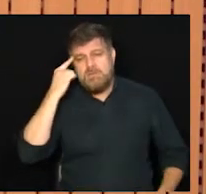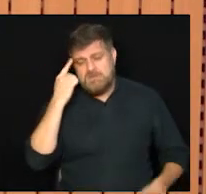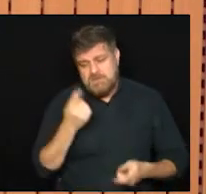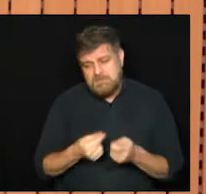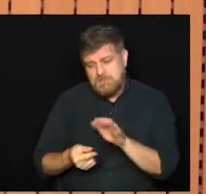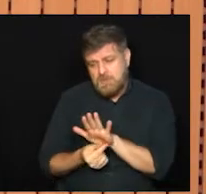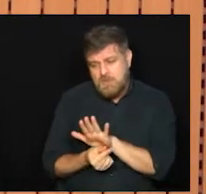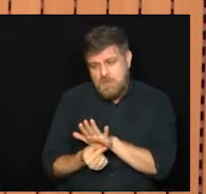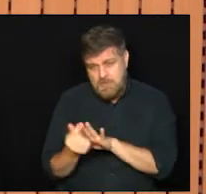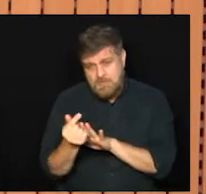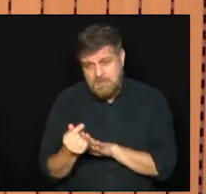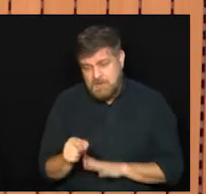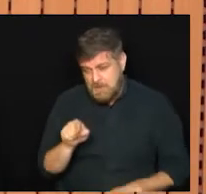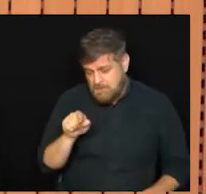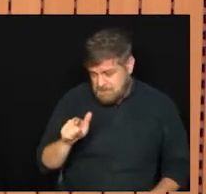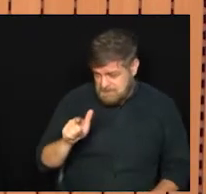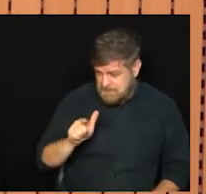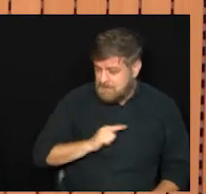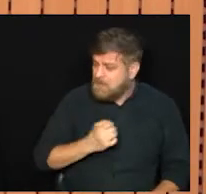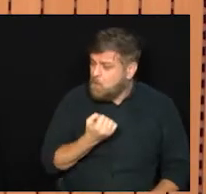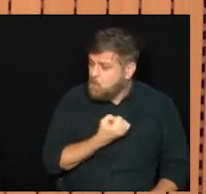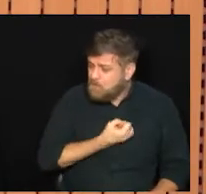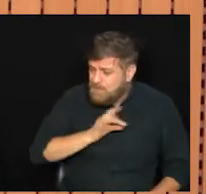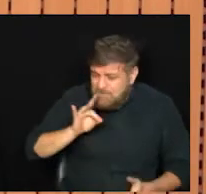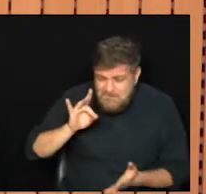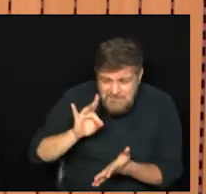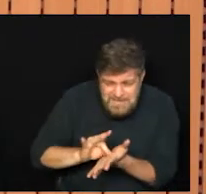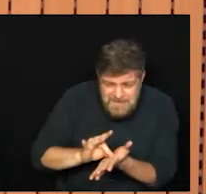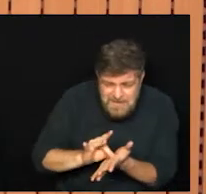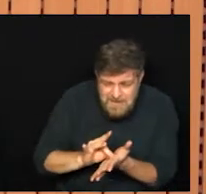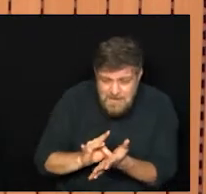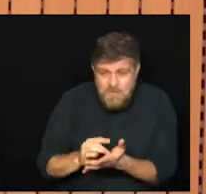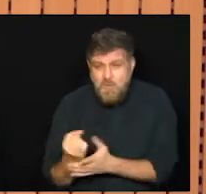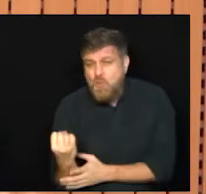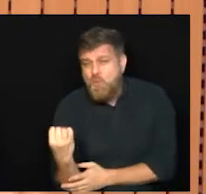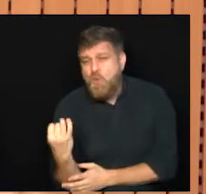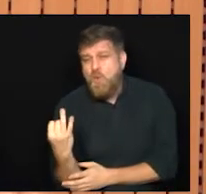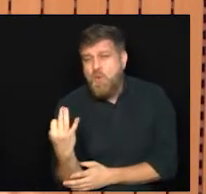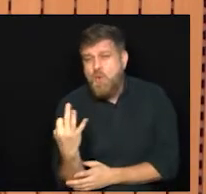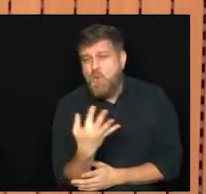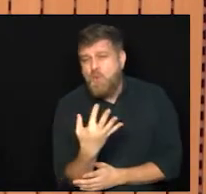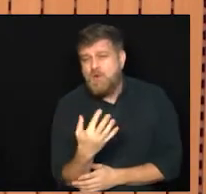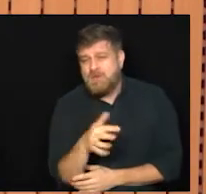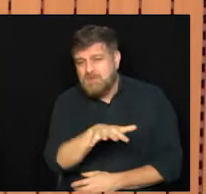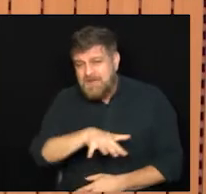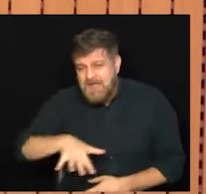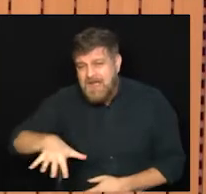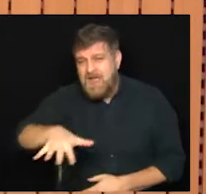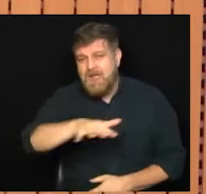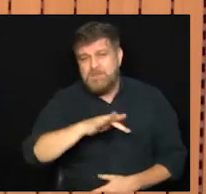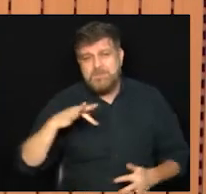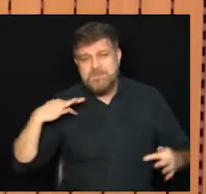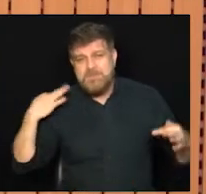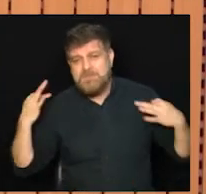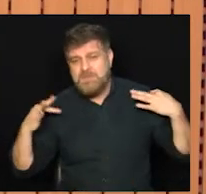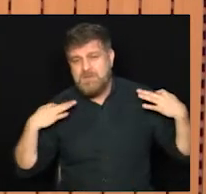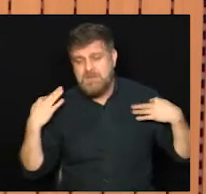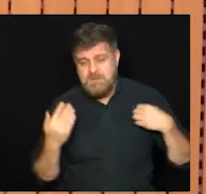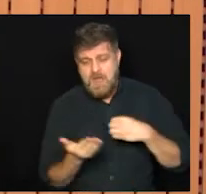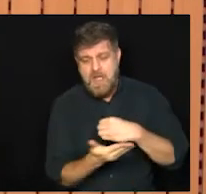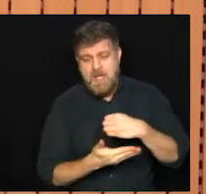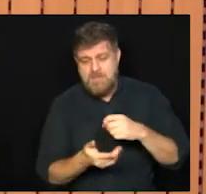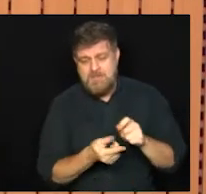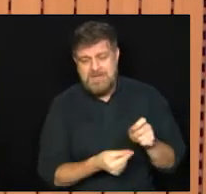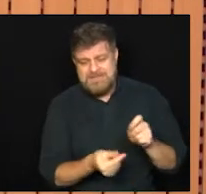têm um dado, algum número que fala qual a contribuição desse setor para a base da economia